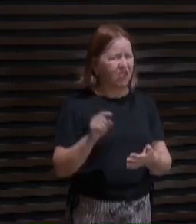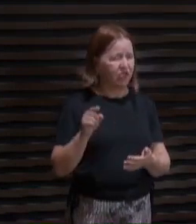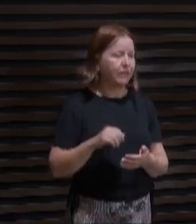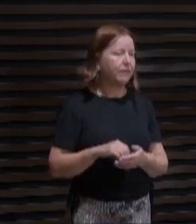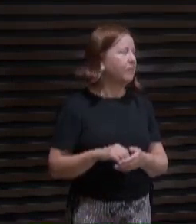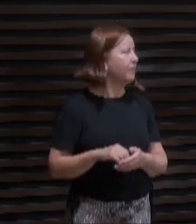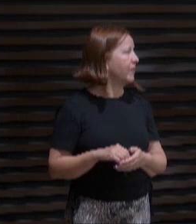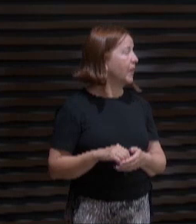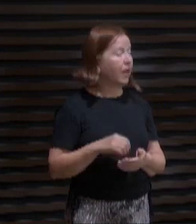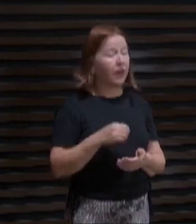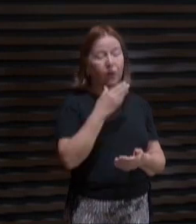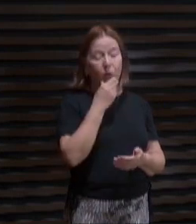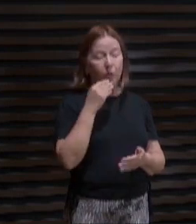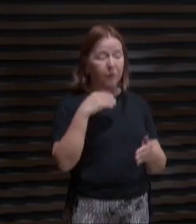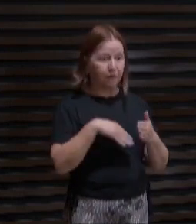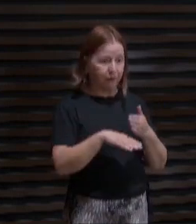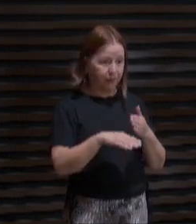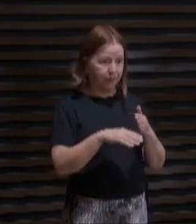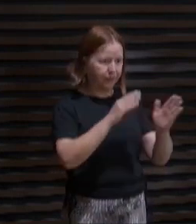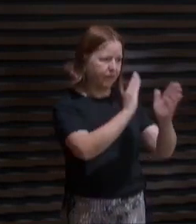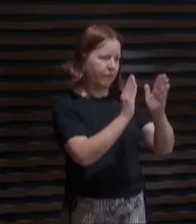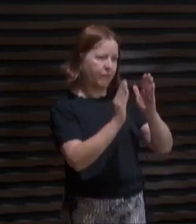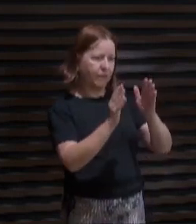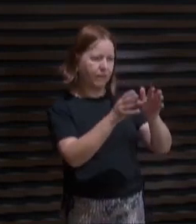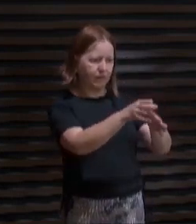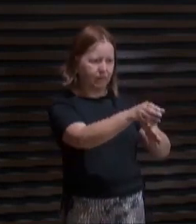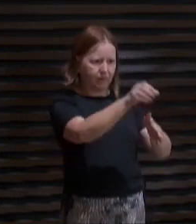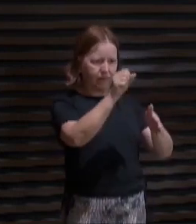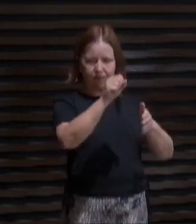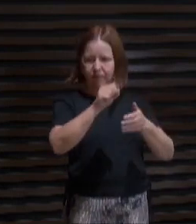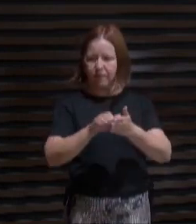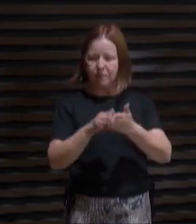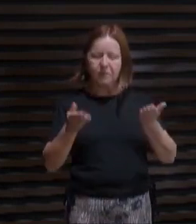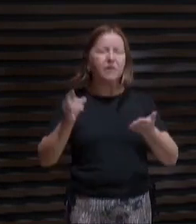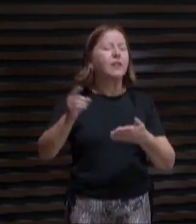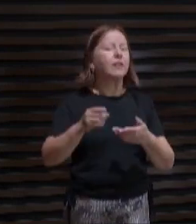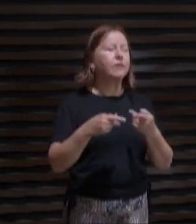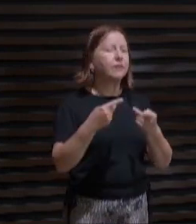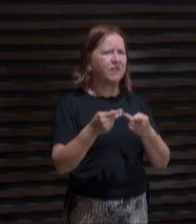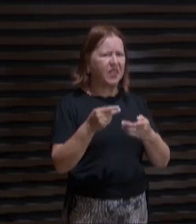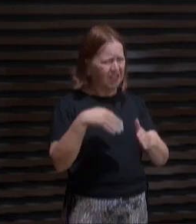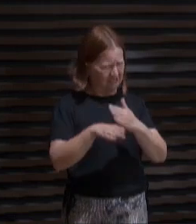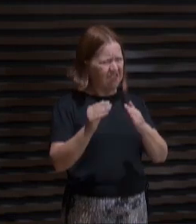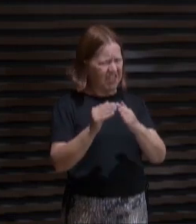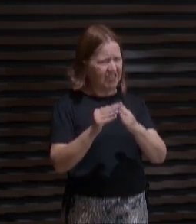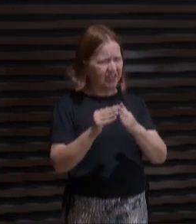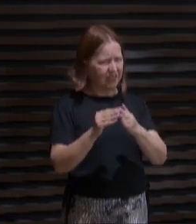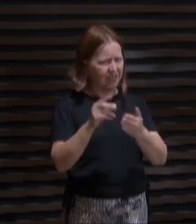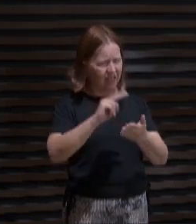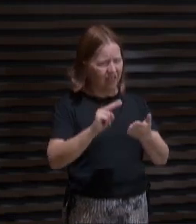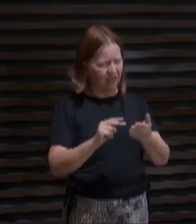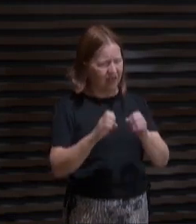MacArthur foi na sua biblioteca, pegou uma Bíblia e disse assim: vá para casa e leia o Evangelho de